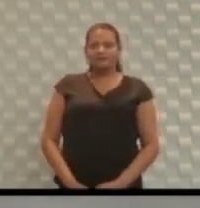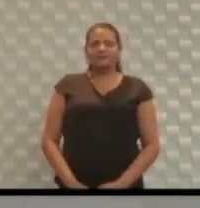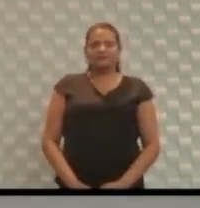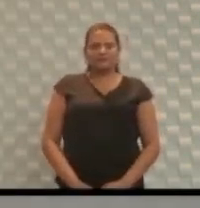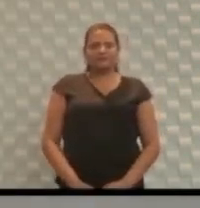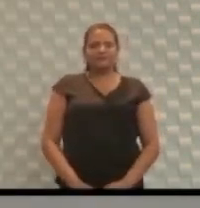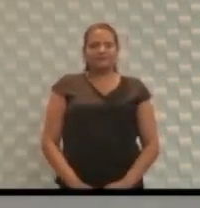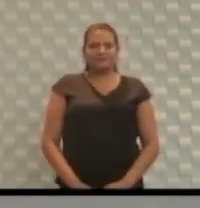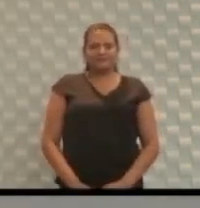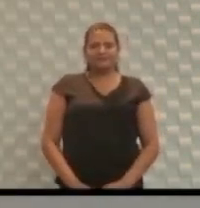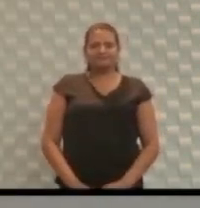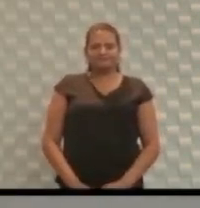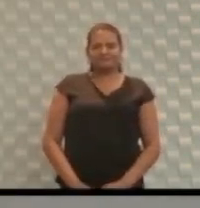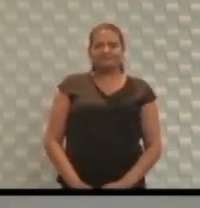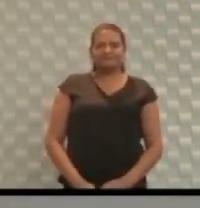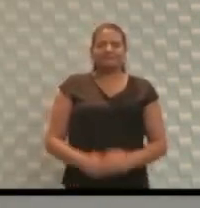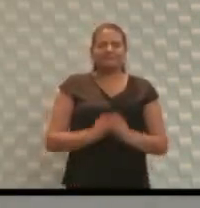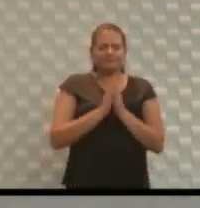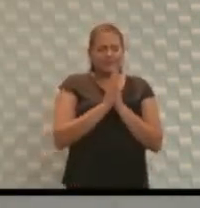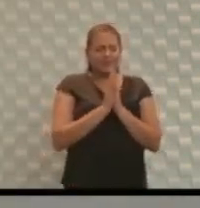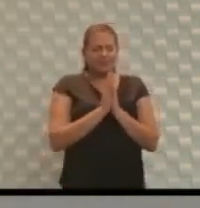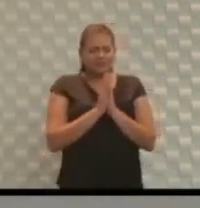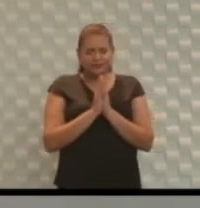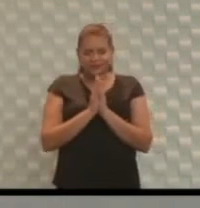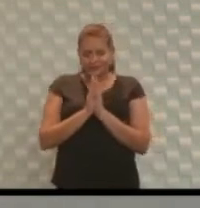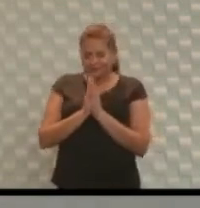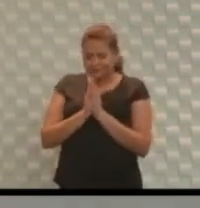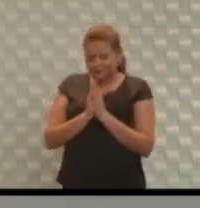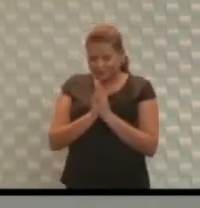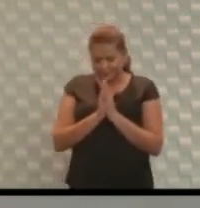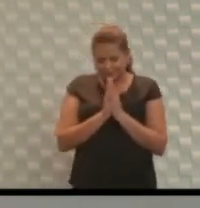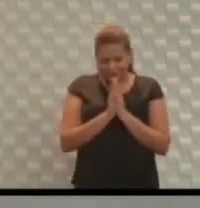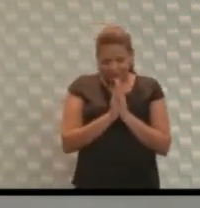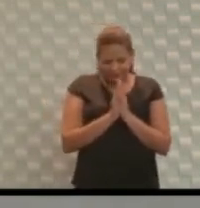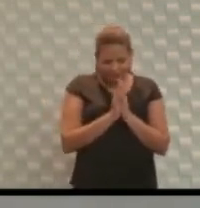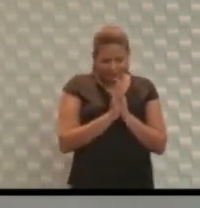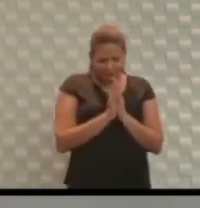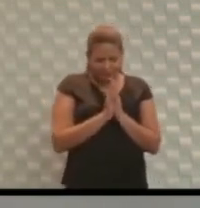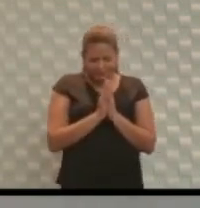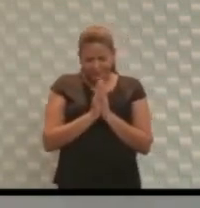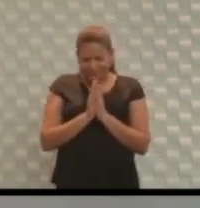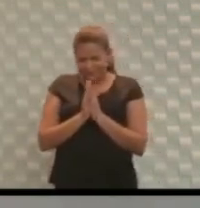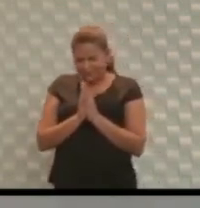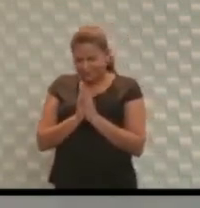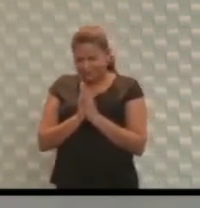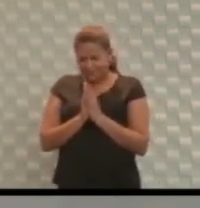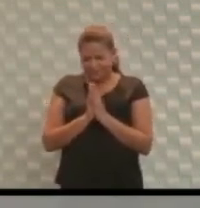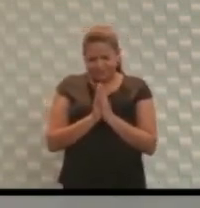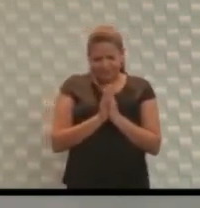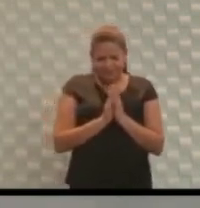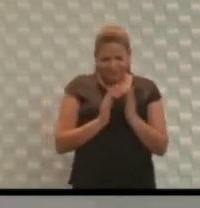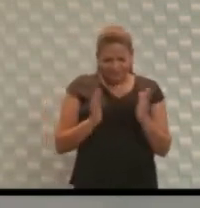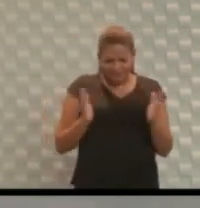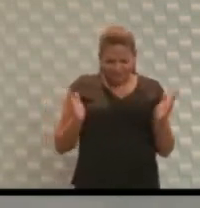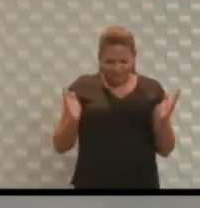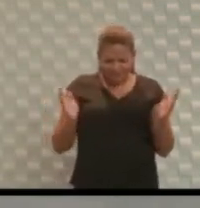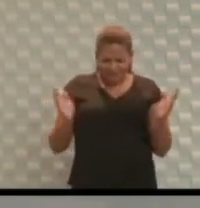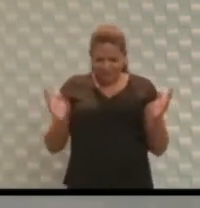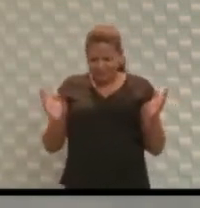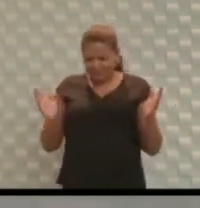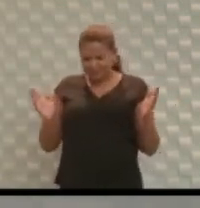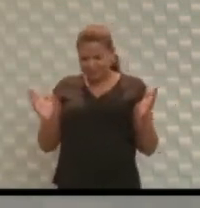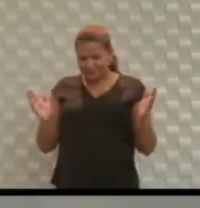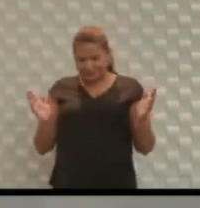Ora, canto sima la shuri, canto sima la sura, canto sima la sura, mas... Ora, canto sima la shuri, canto sima la rola la la